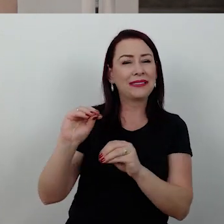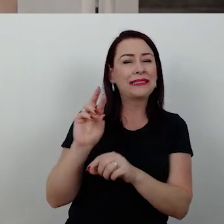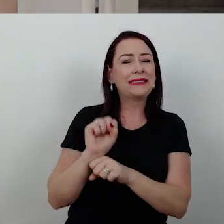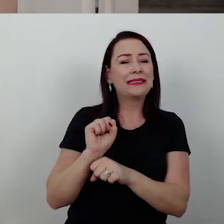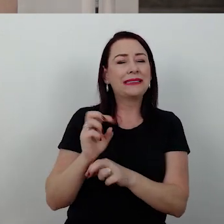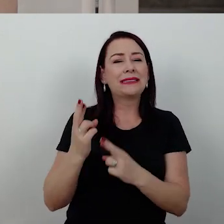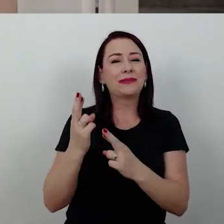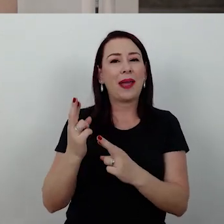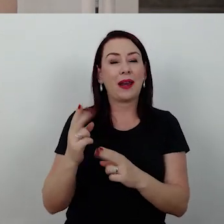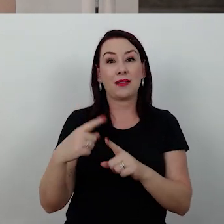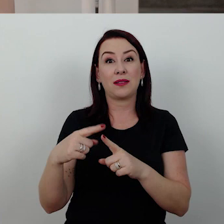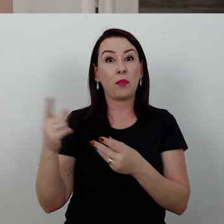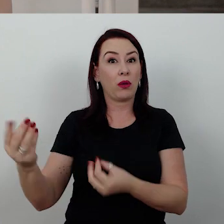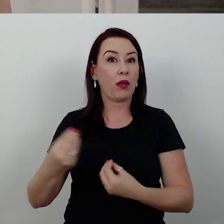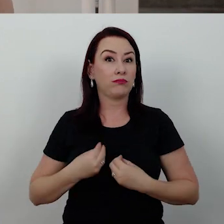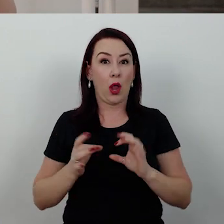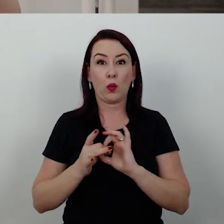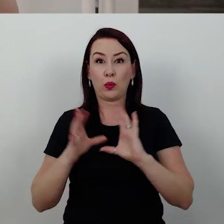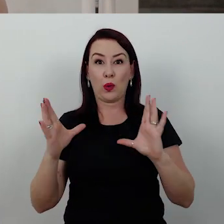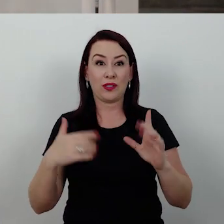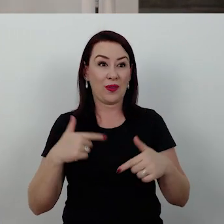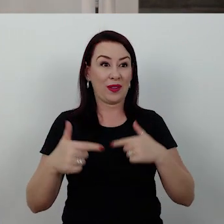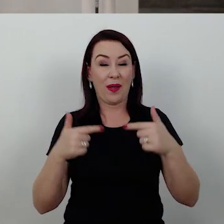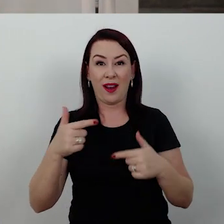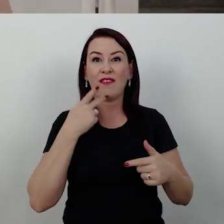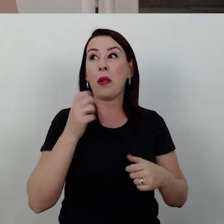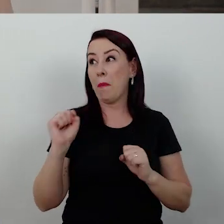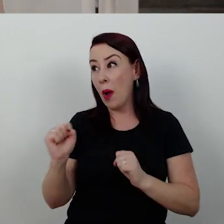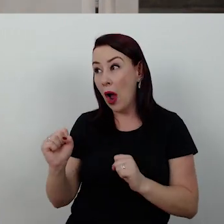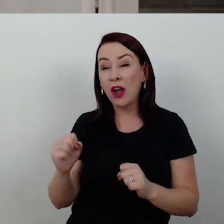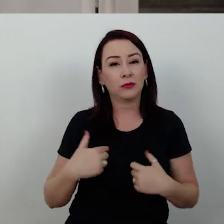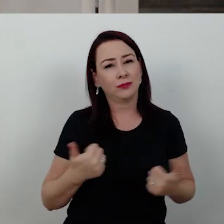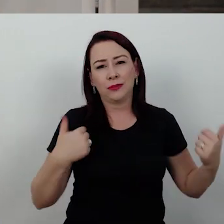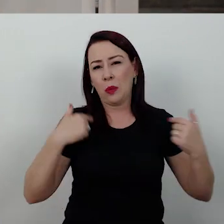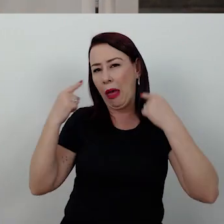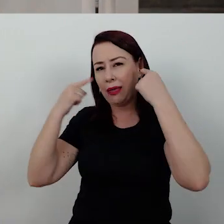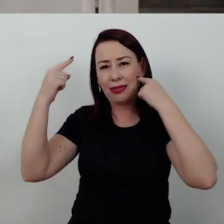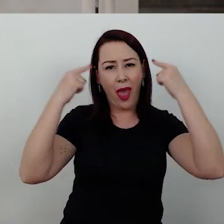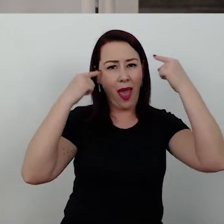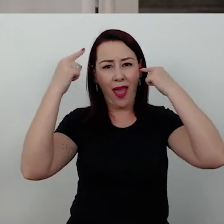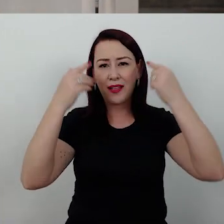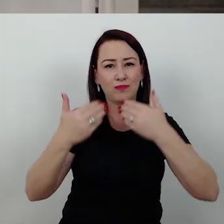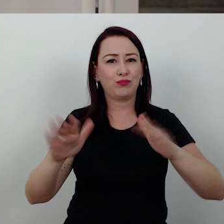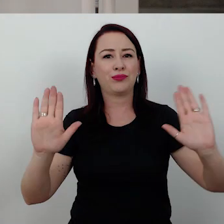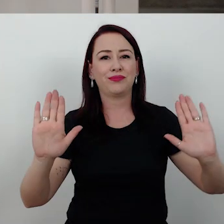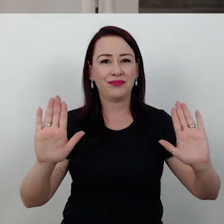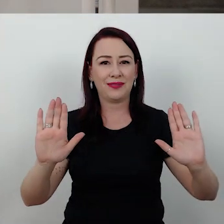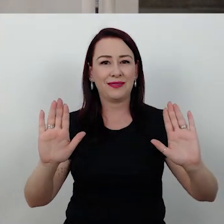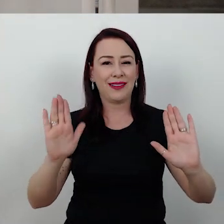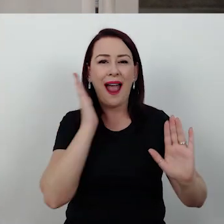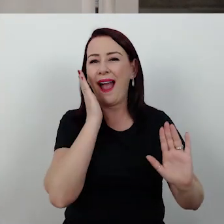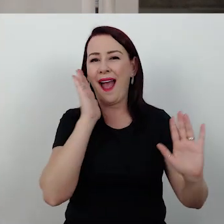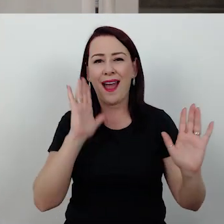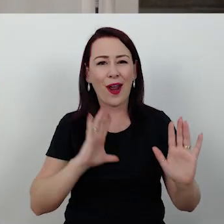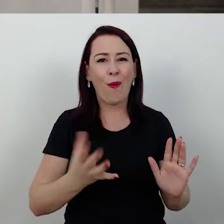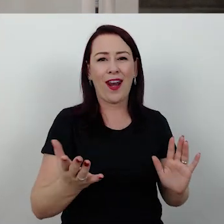esperança, porque ele me deu carta branca, eu podia fazer, posso falar com quem eu quiser? Pode. Então eu fui com a cara e a coragem, e